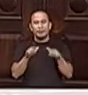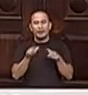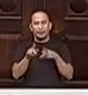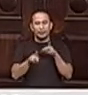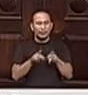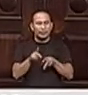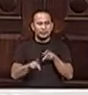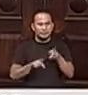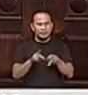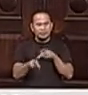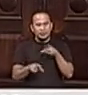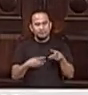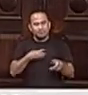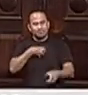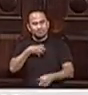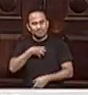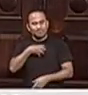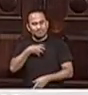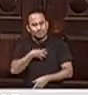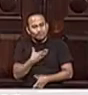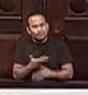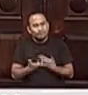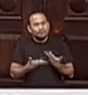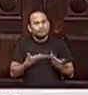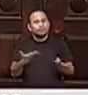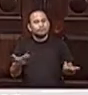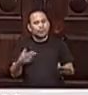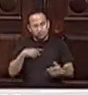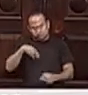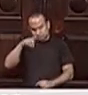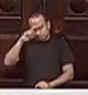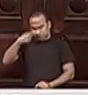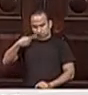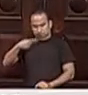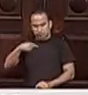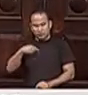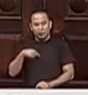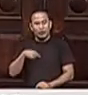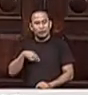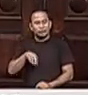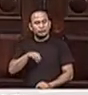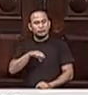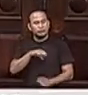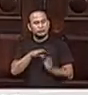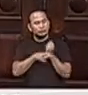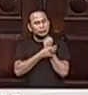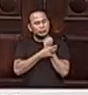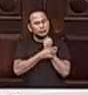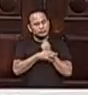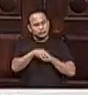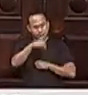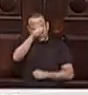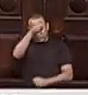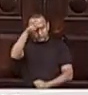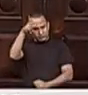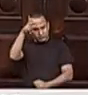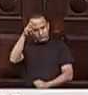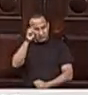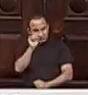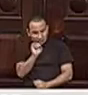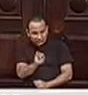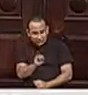doação vai se sentir com alguma autoridade sobre os agentes da segurança pública. Se